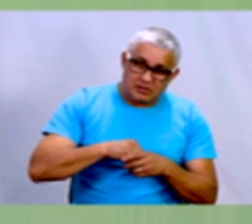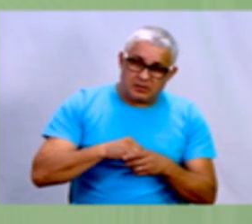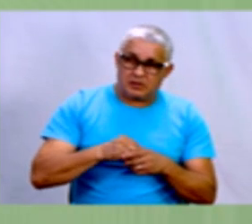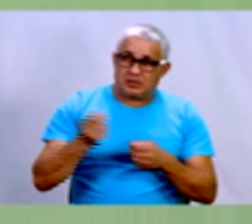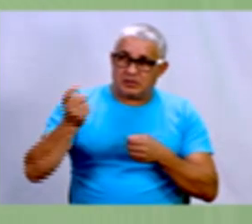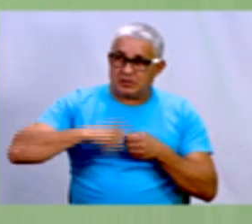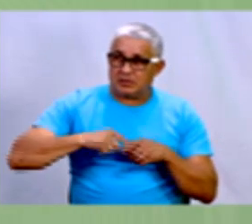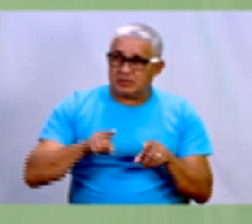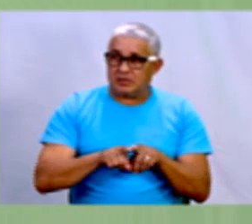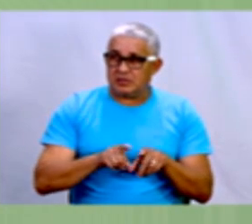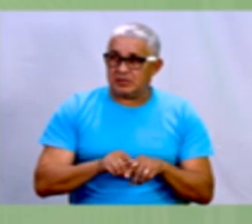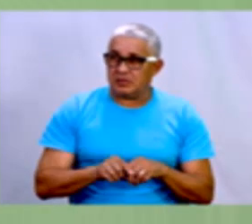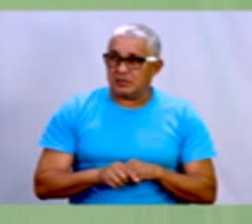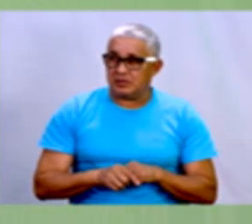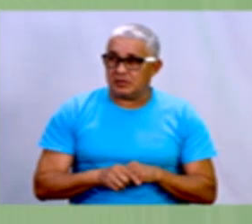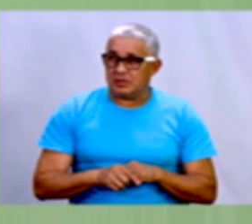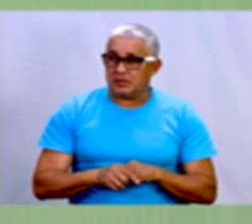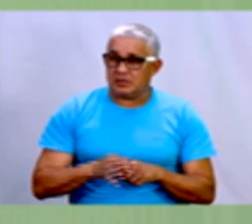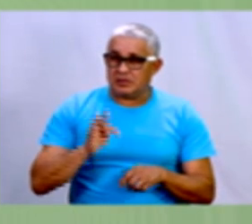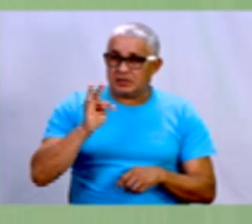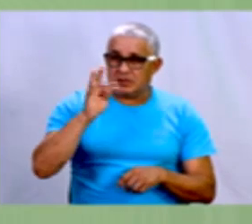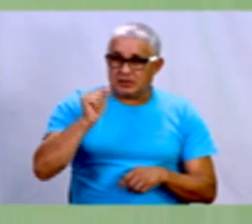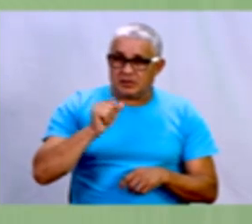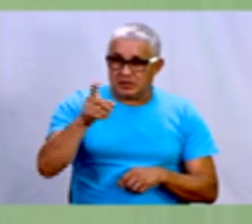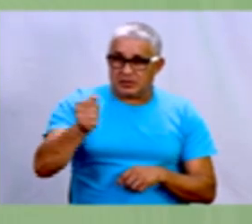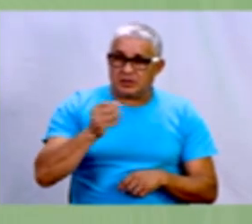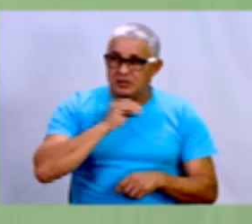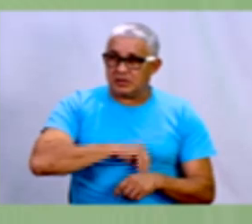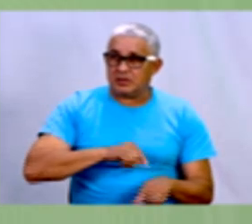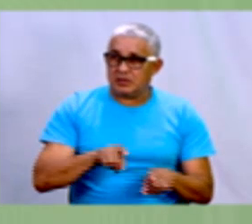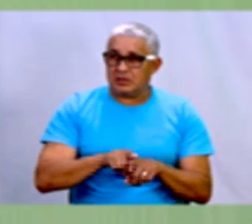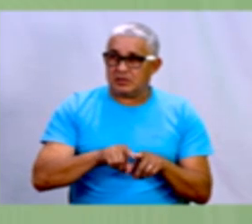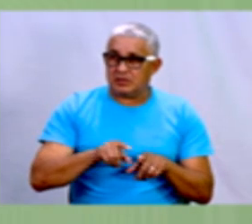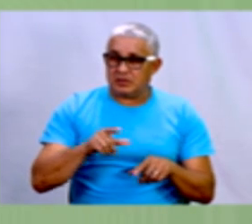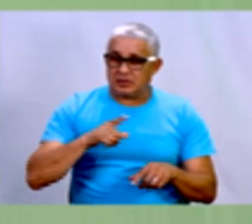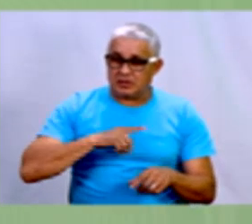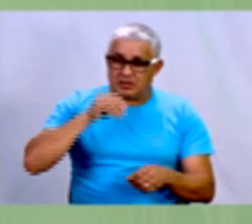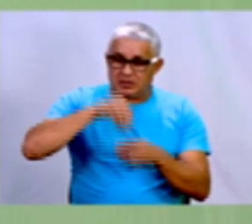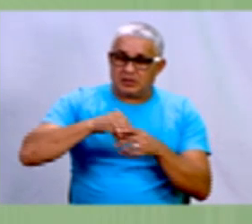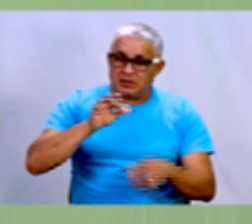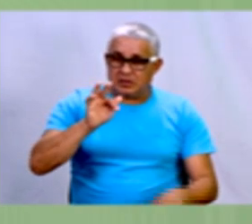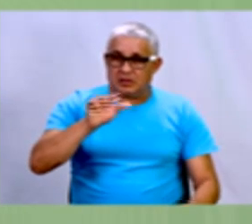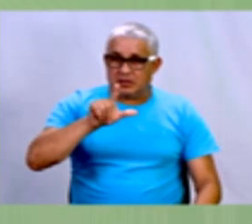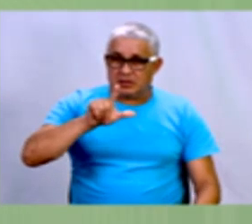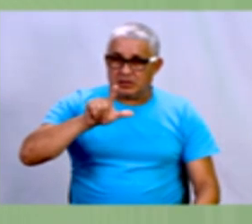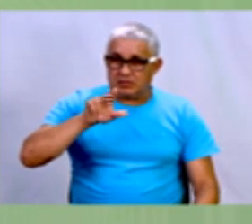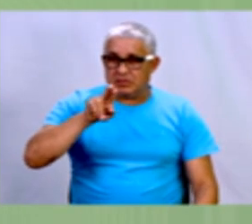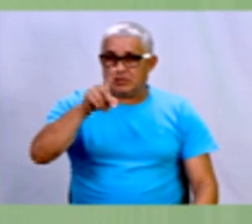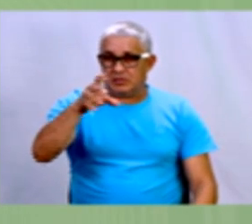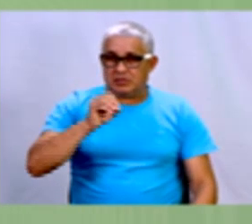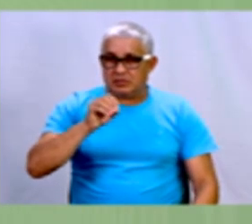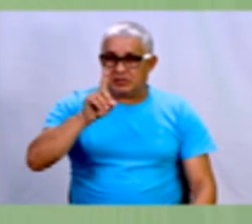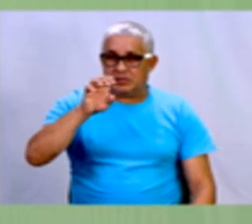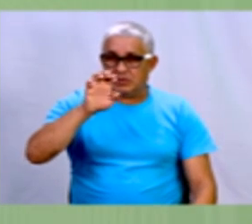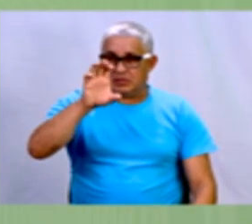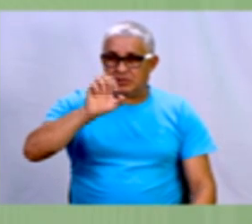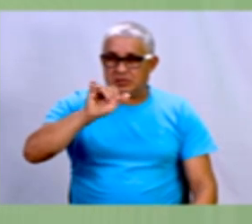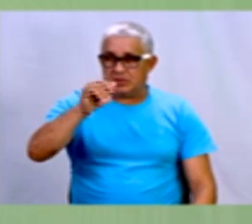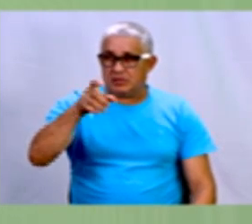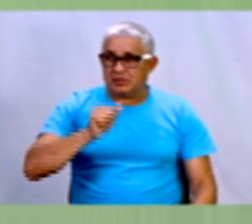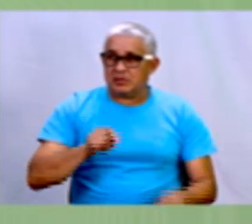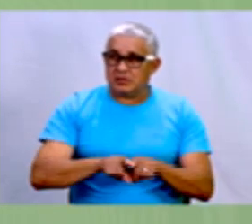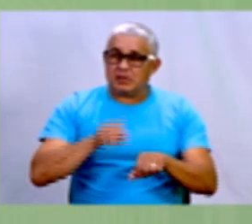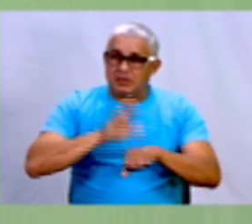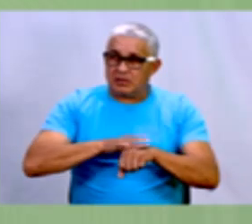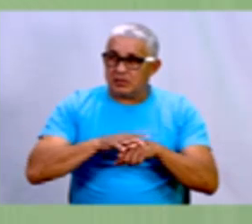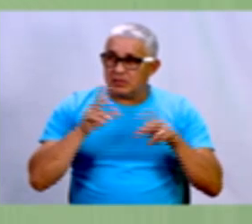de remuneração que se obtém sobre determinado fluxo de caixa. A TIR é a taxa de juros que iguala em determinado